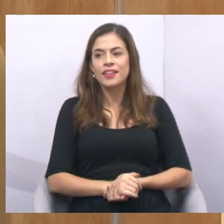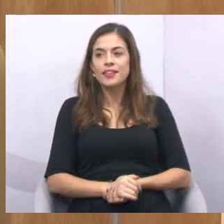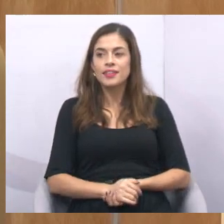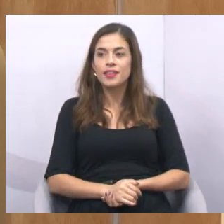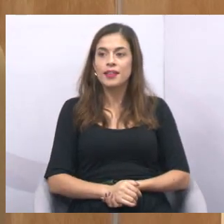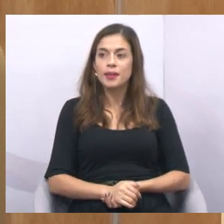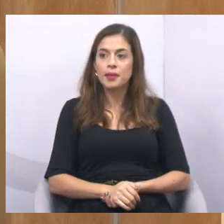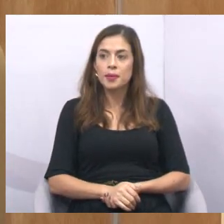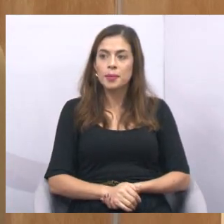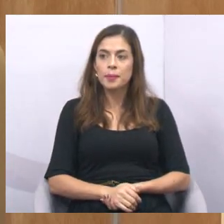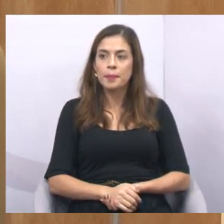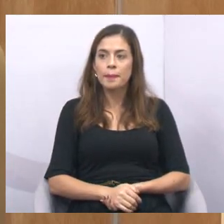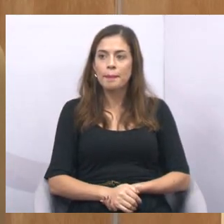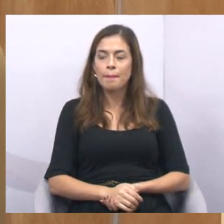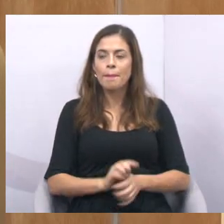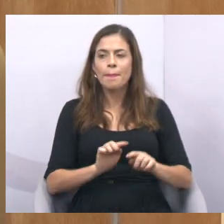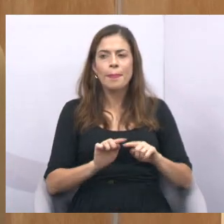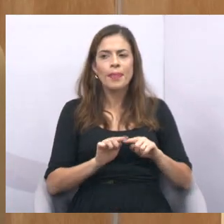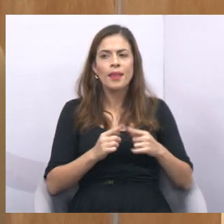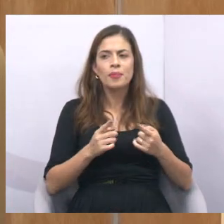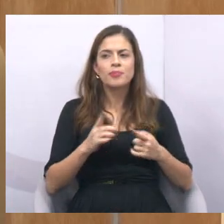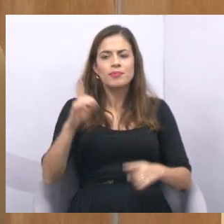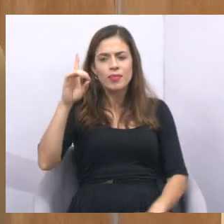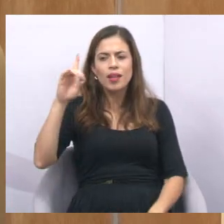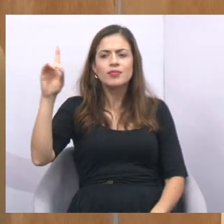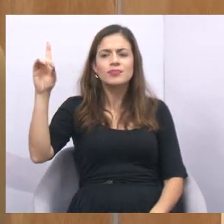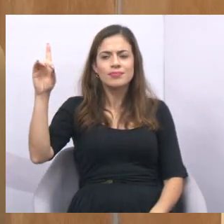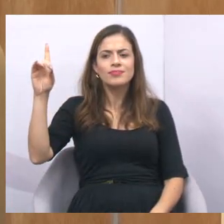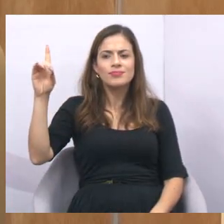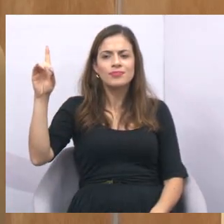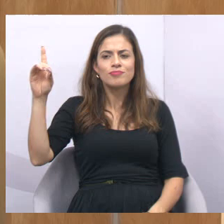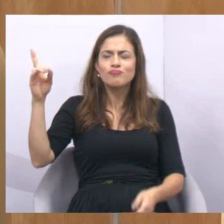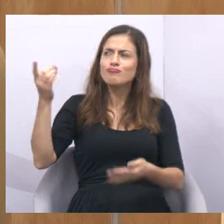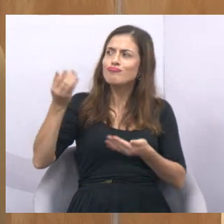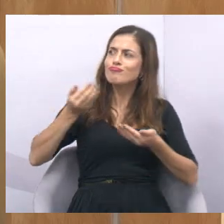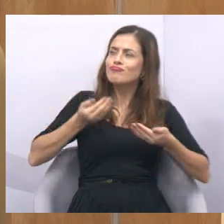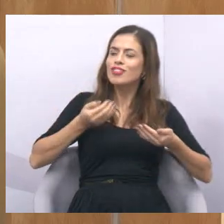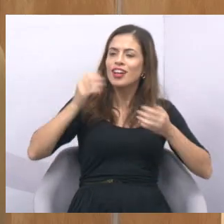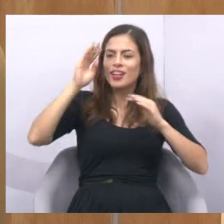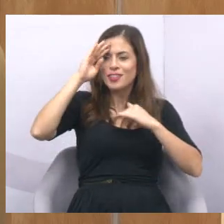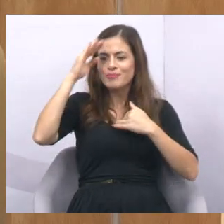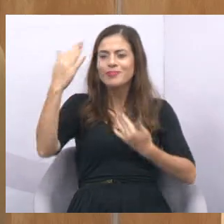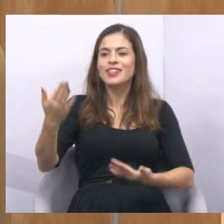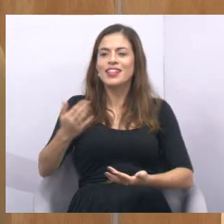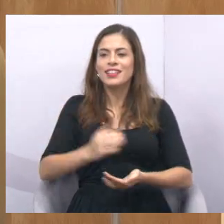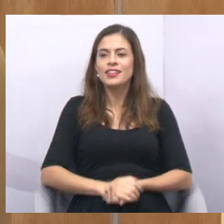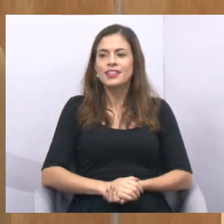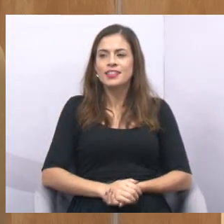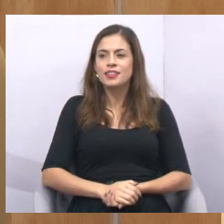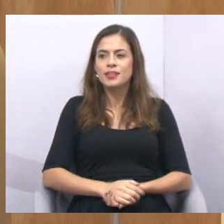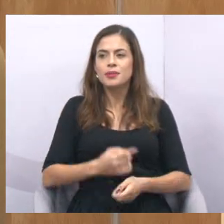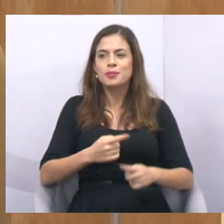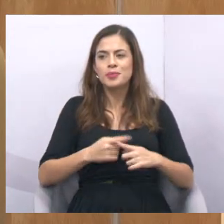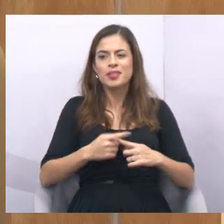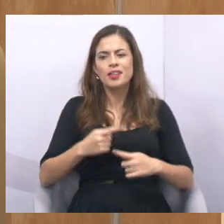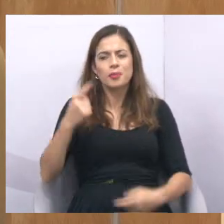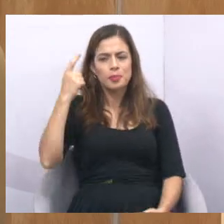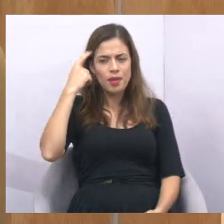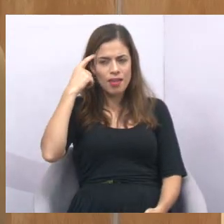mas eu tinha, assim, Deus me colocou essa homenagem, porque eu tinha na minha mente, falar